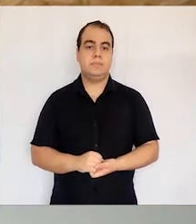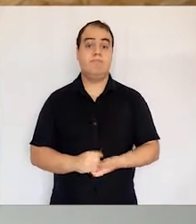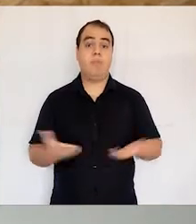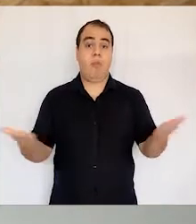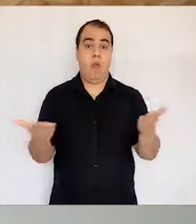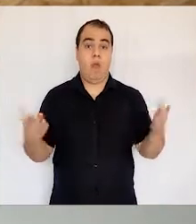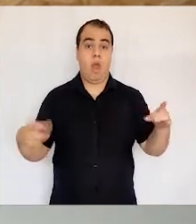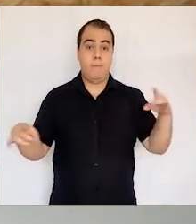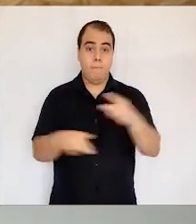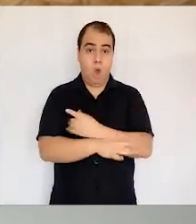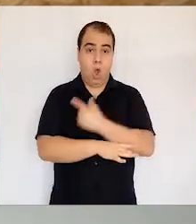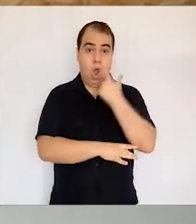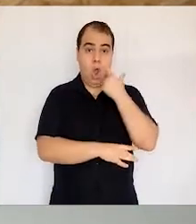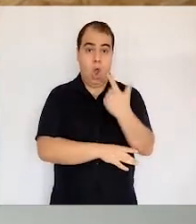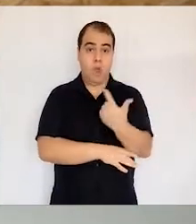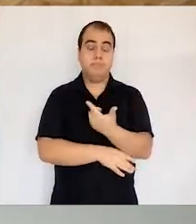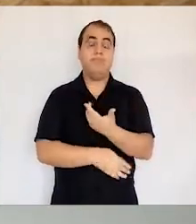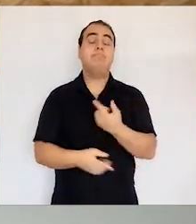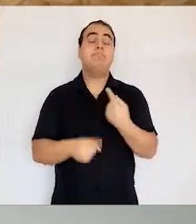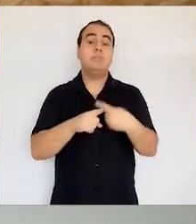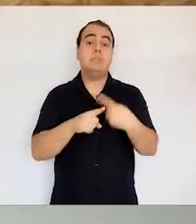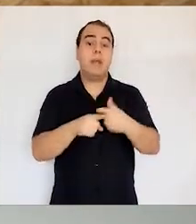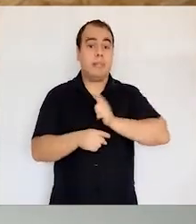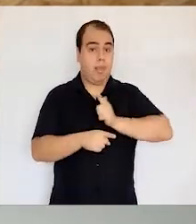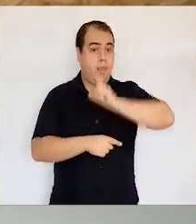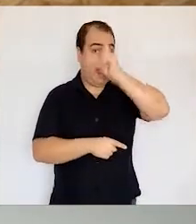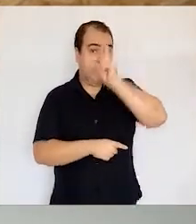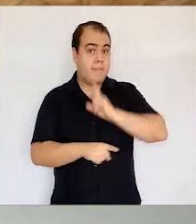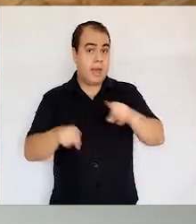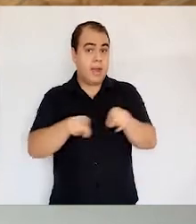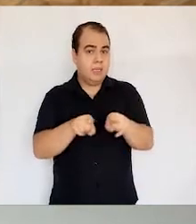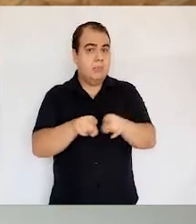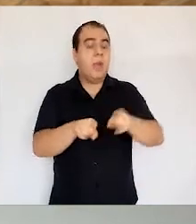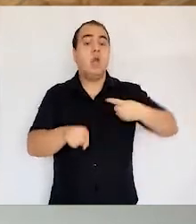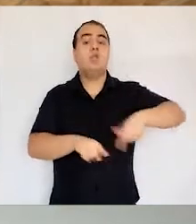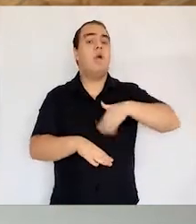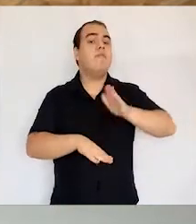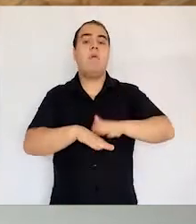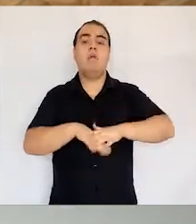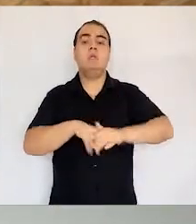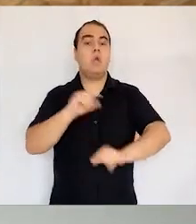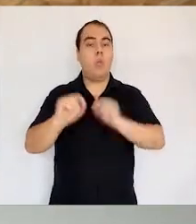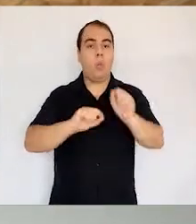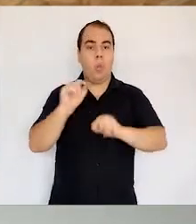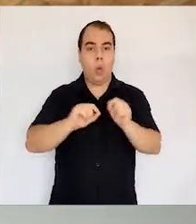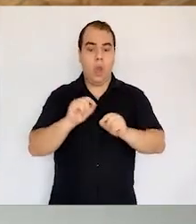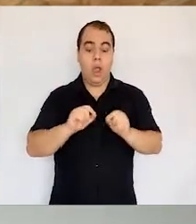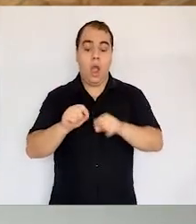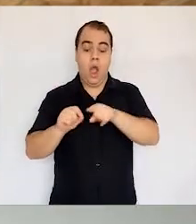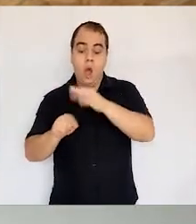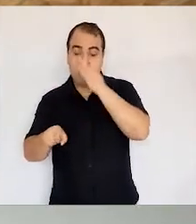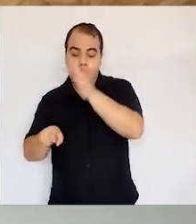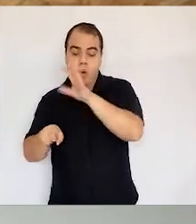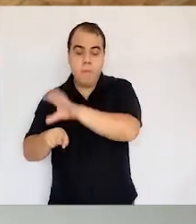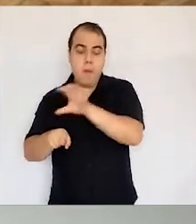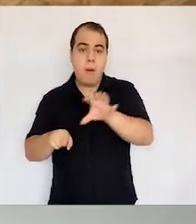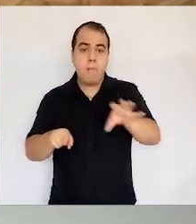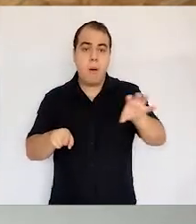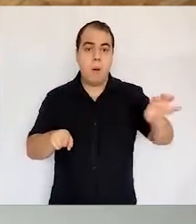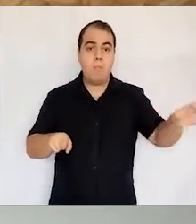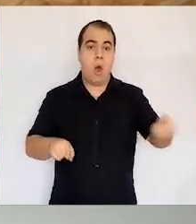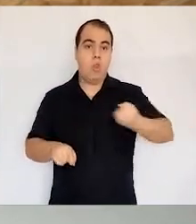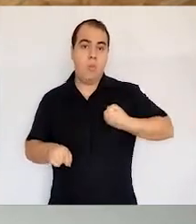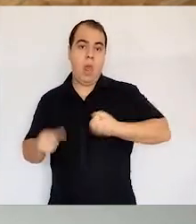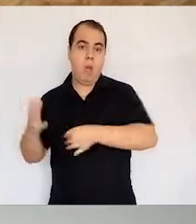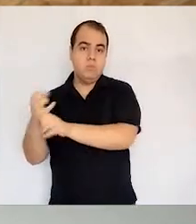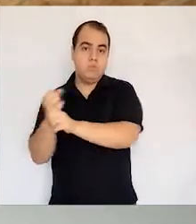E vai ficar assim. Eu tenho uma amarela aqui também. O que, que a gente vai fazer? A gente vai numerar essas florzinhas. A amarela